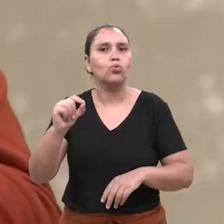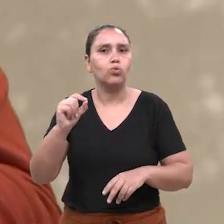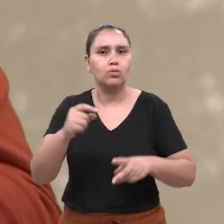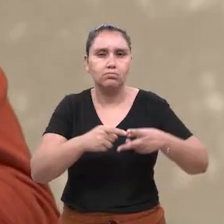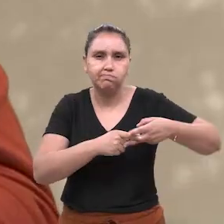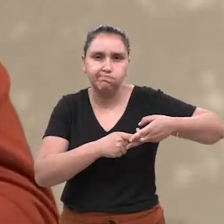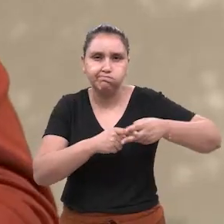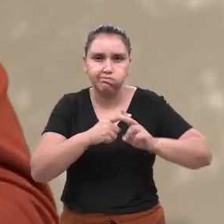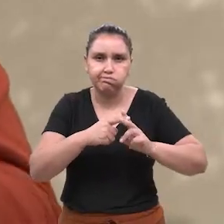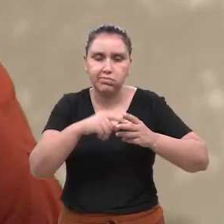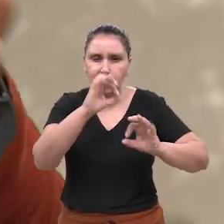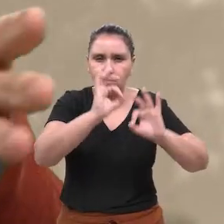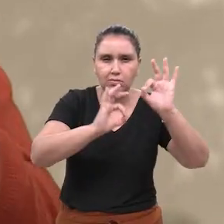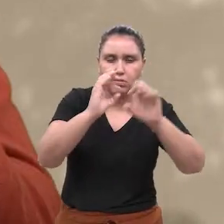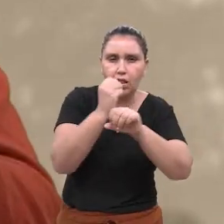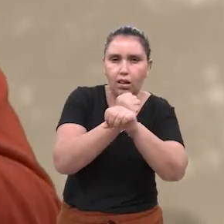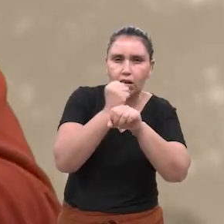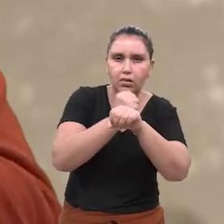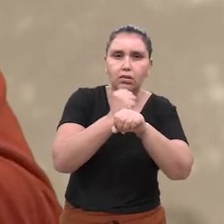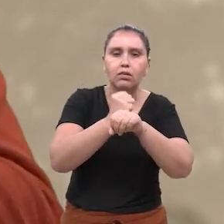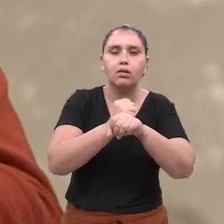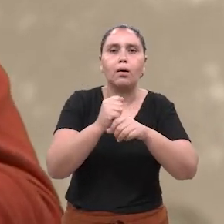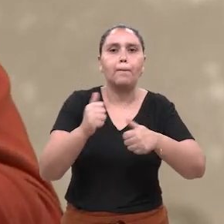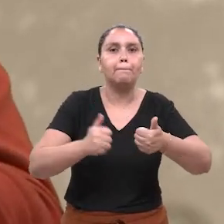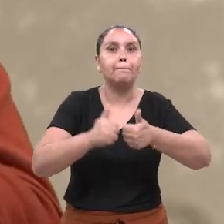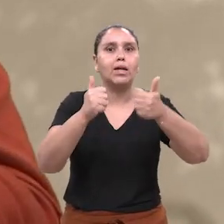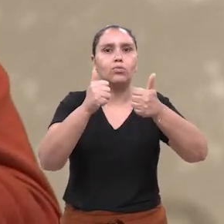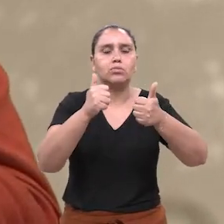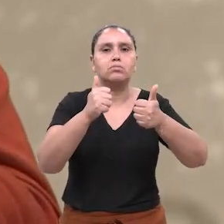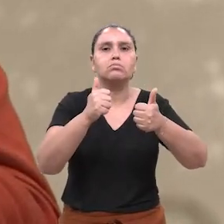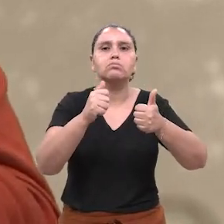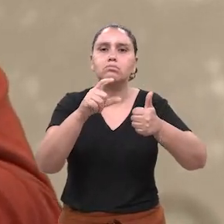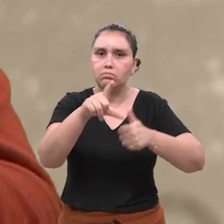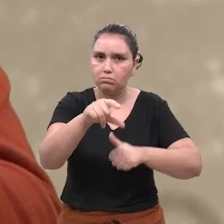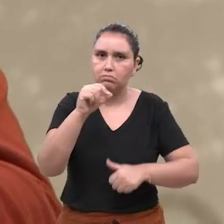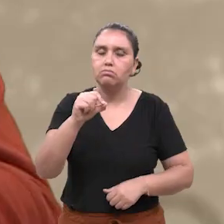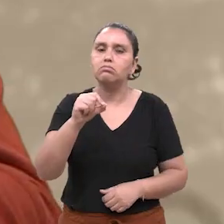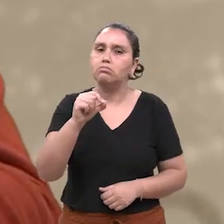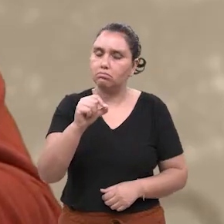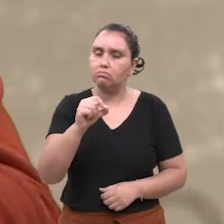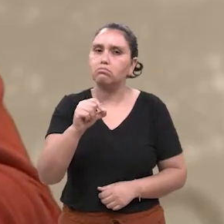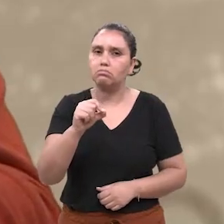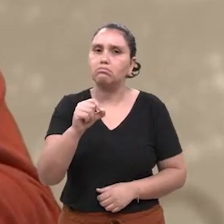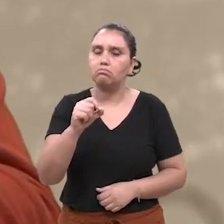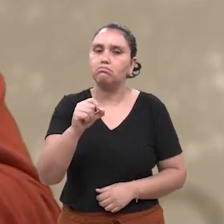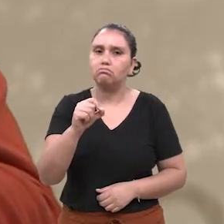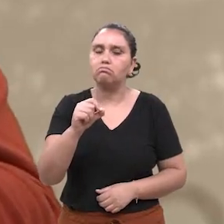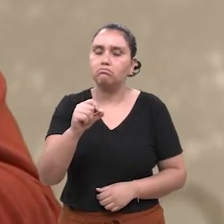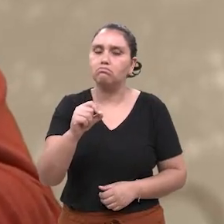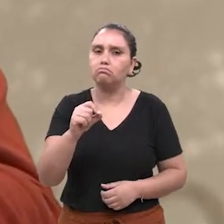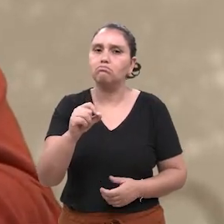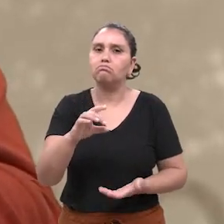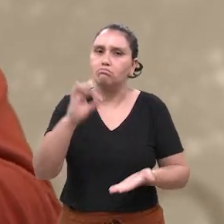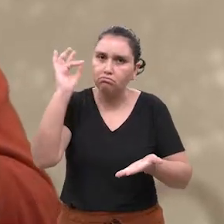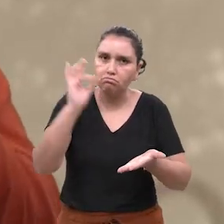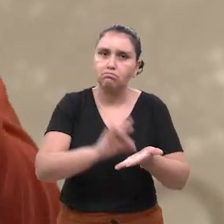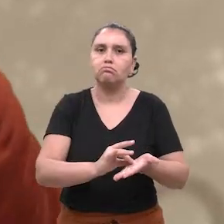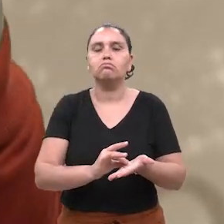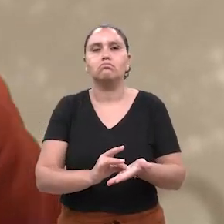que a grande reforma que se iniciou em 2020 também foi uma decisão da qual a